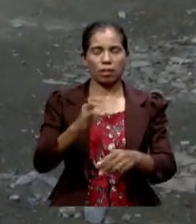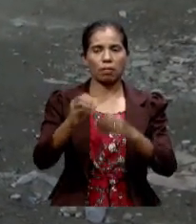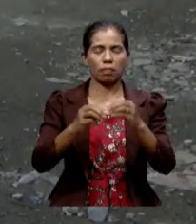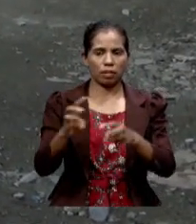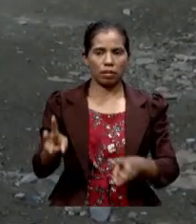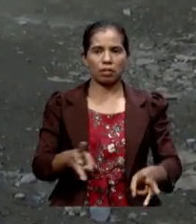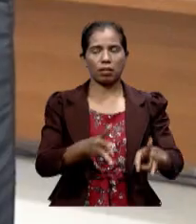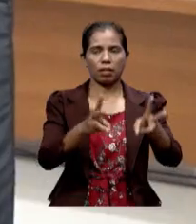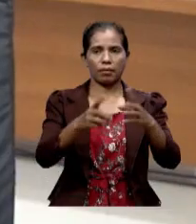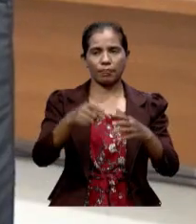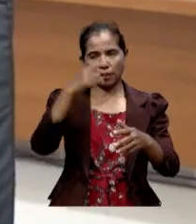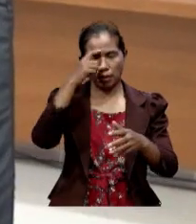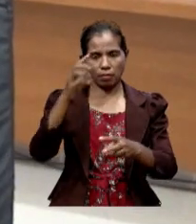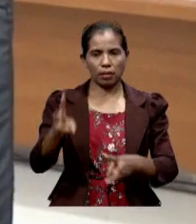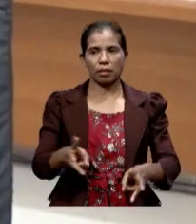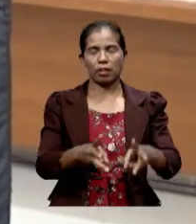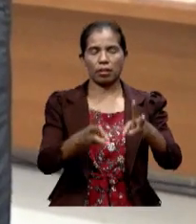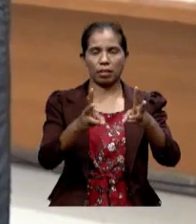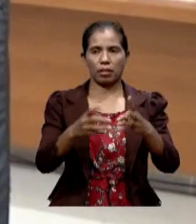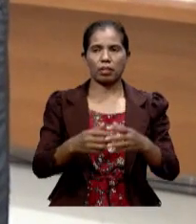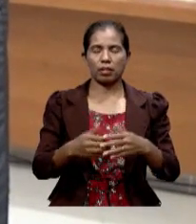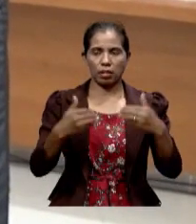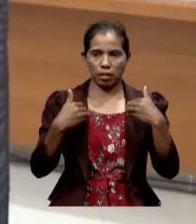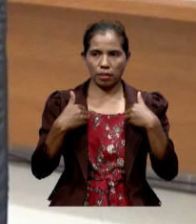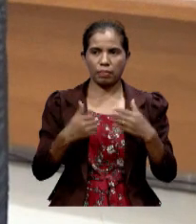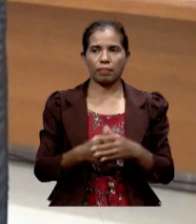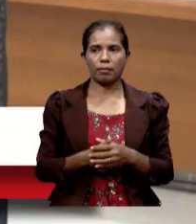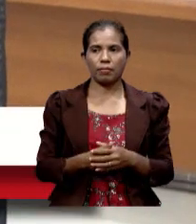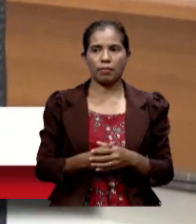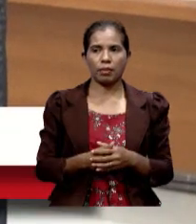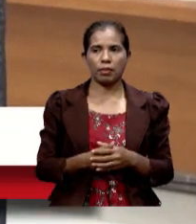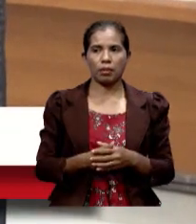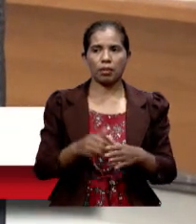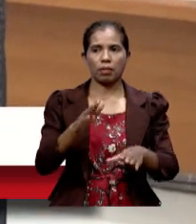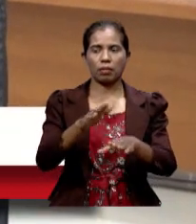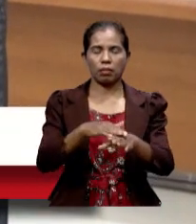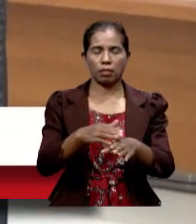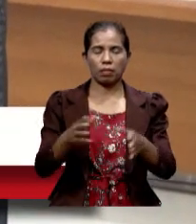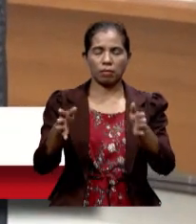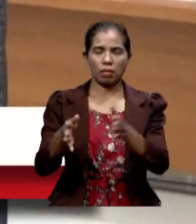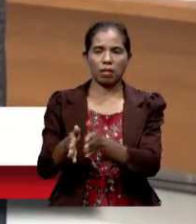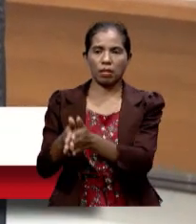estrada. A estrada ne sei sei com a ba muro. Logo que dá